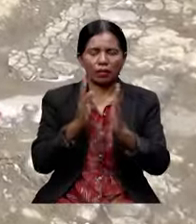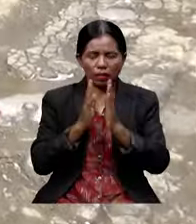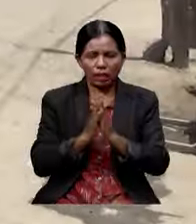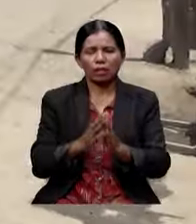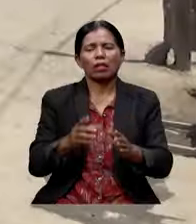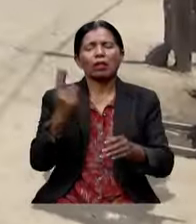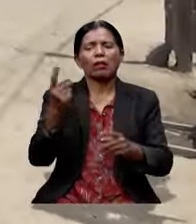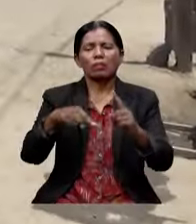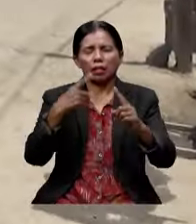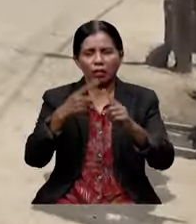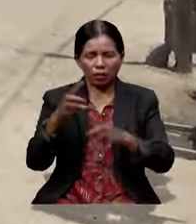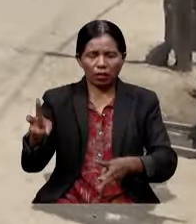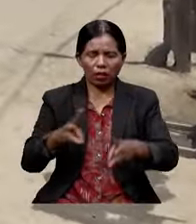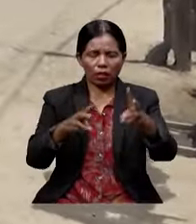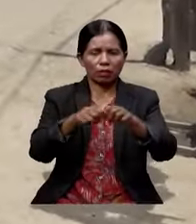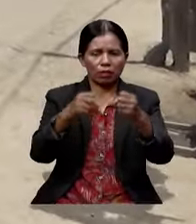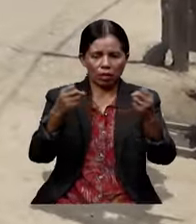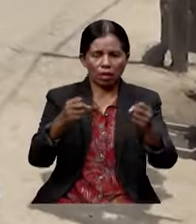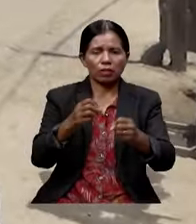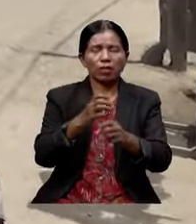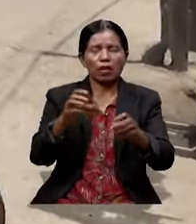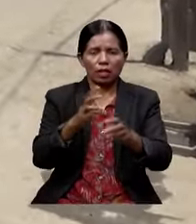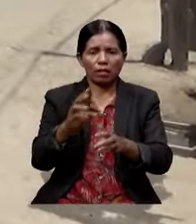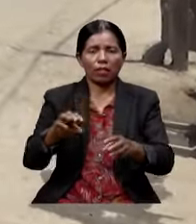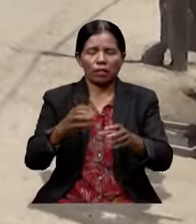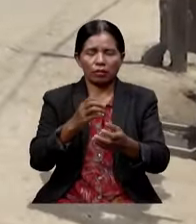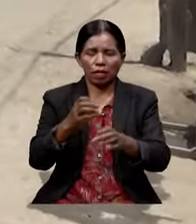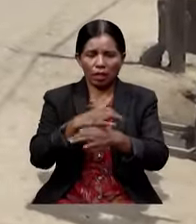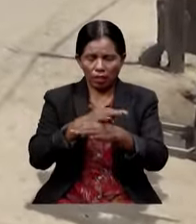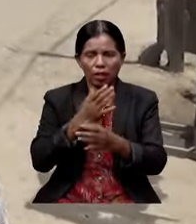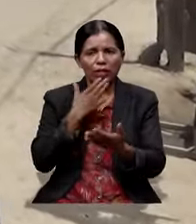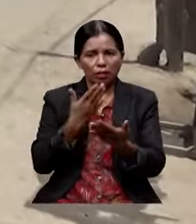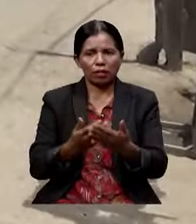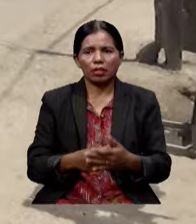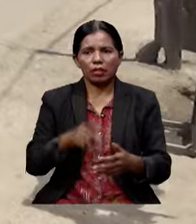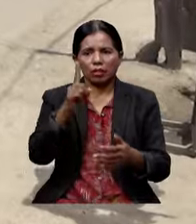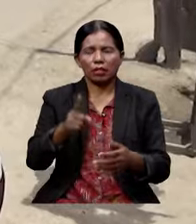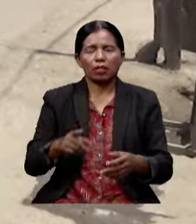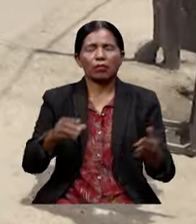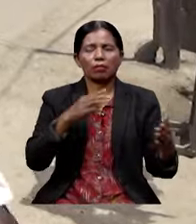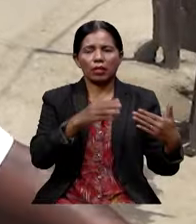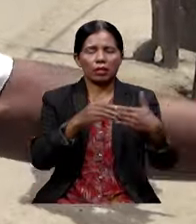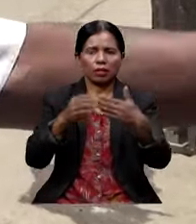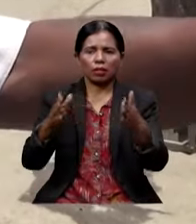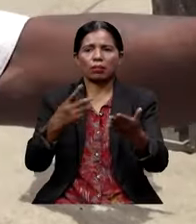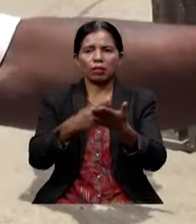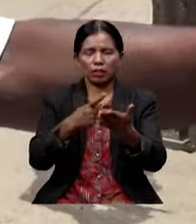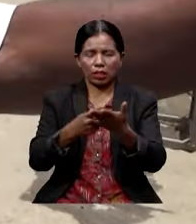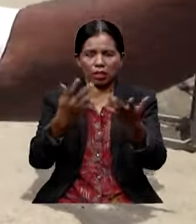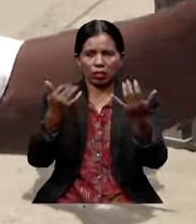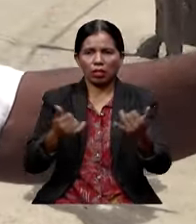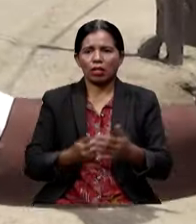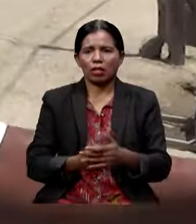ir a los, mas ela não é a tua saída. Depois é ida falimos a nessa. Pode ter para um zira, projeto agora neve maca